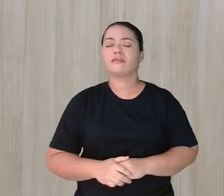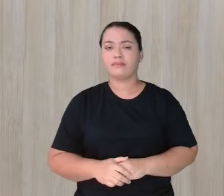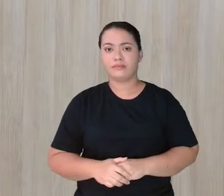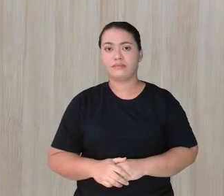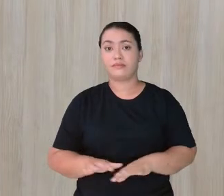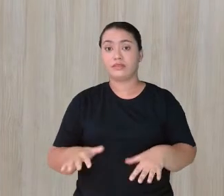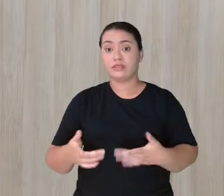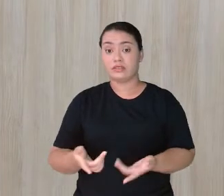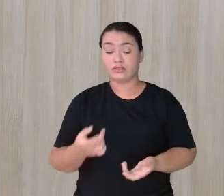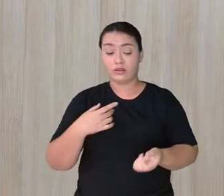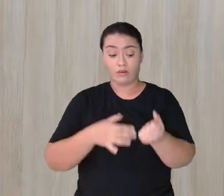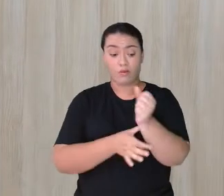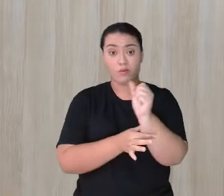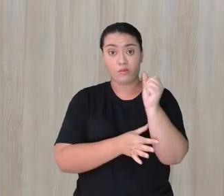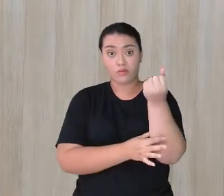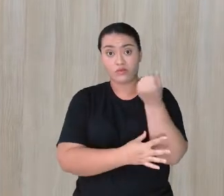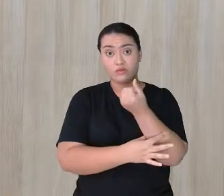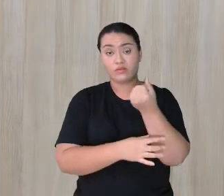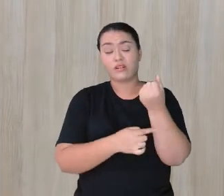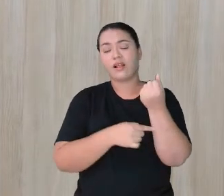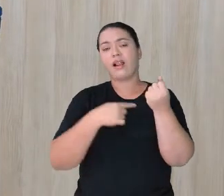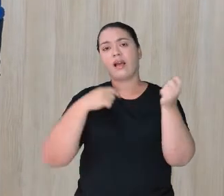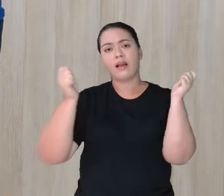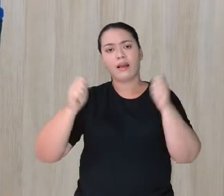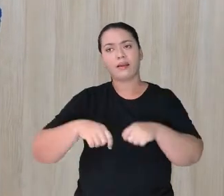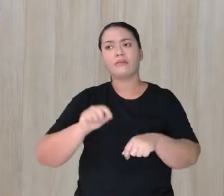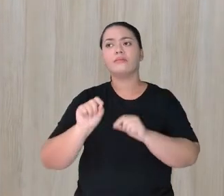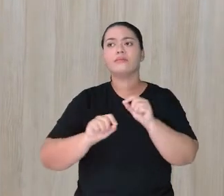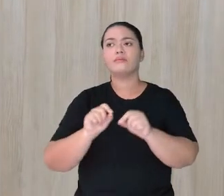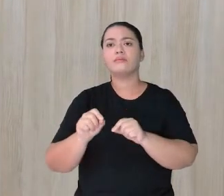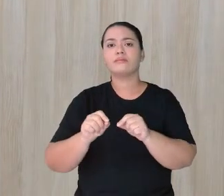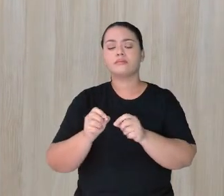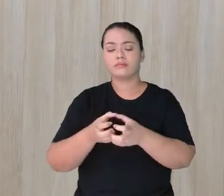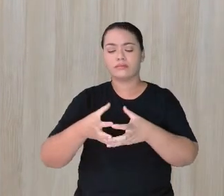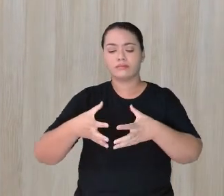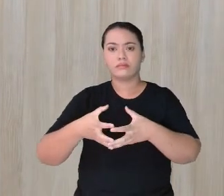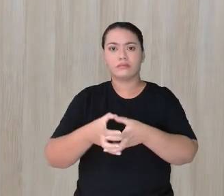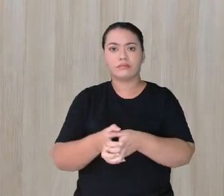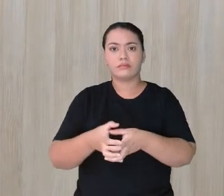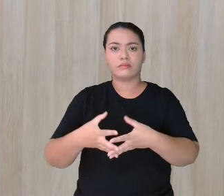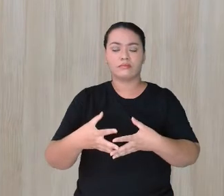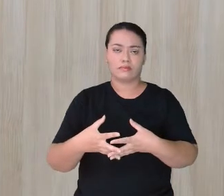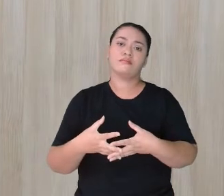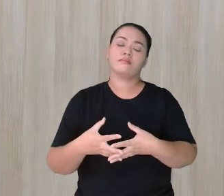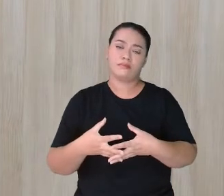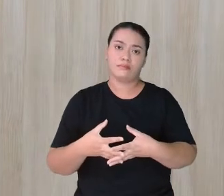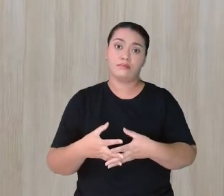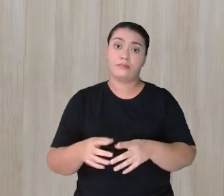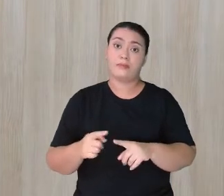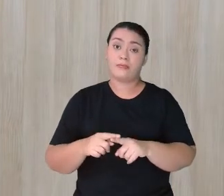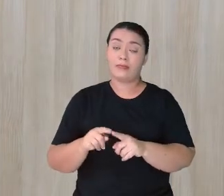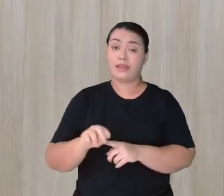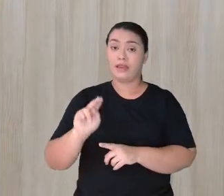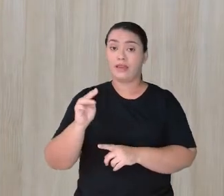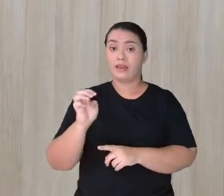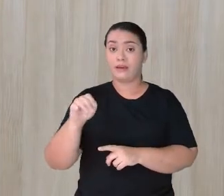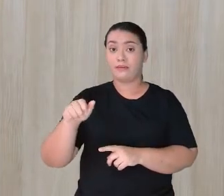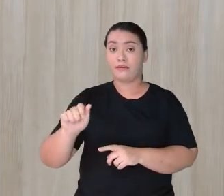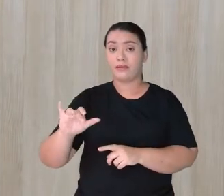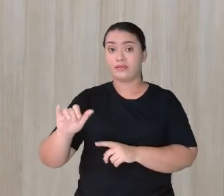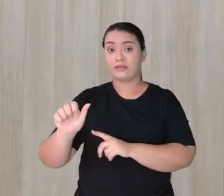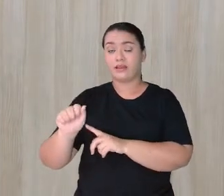nos nossos músculos, existe essa capacidade de elastecer. Né? As hemácias, que são os